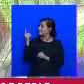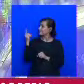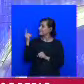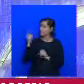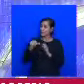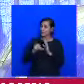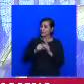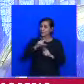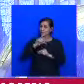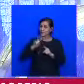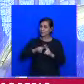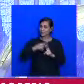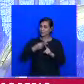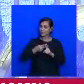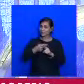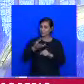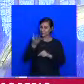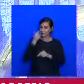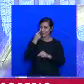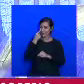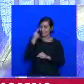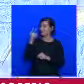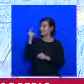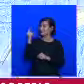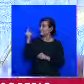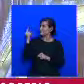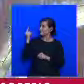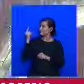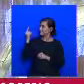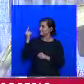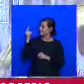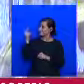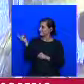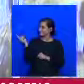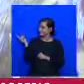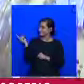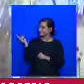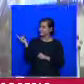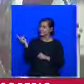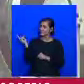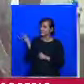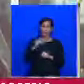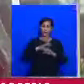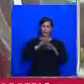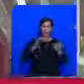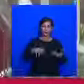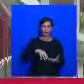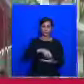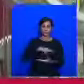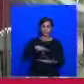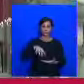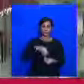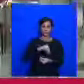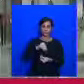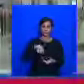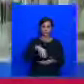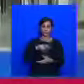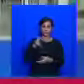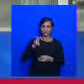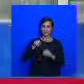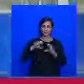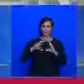primeiro sorteio da Dupla Sena valendo Gol vou carregado